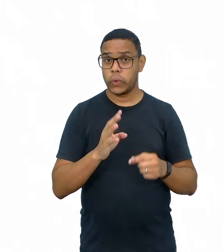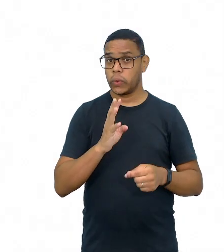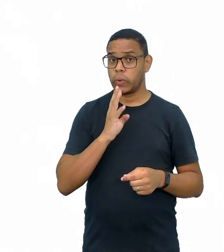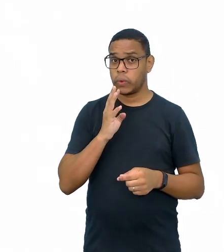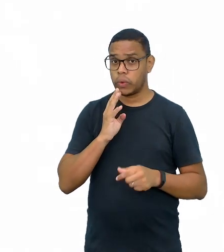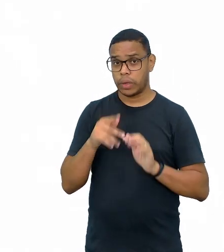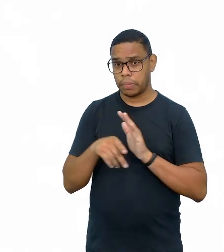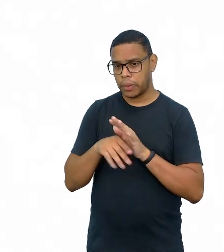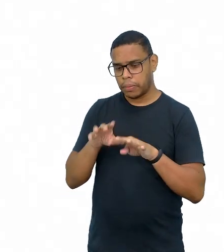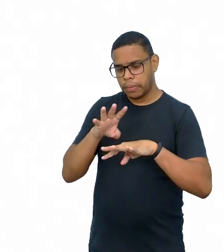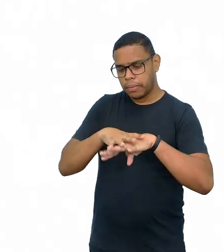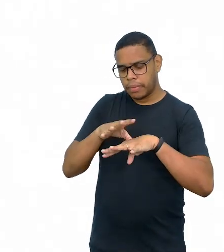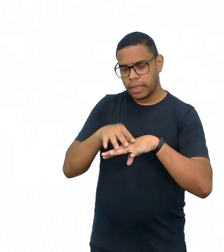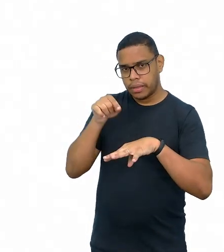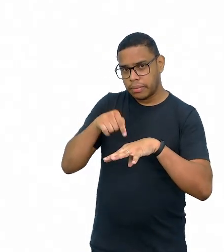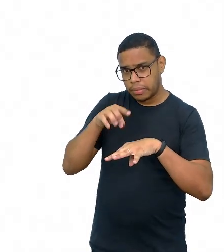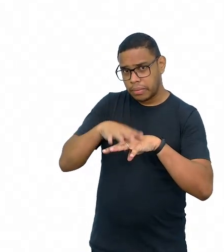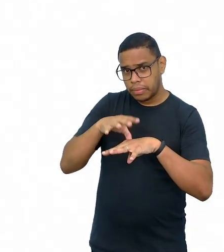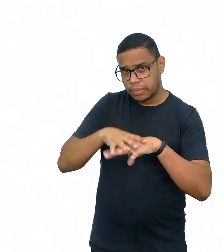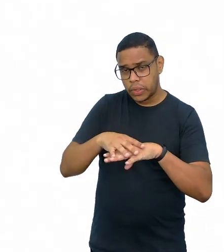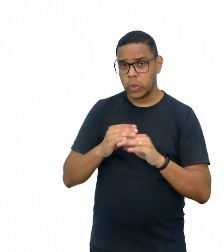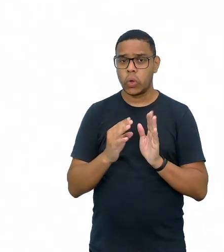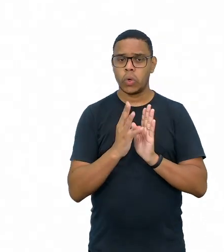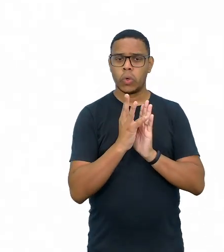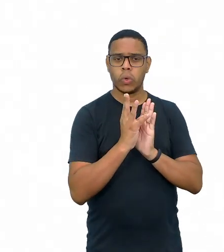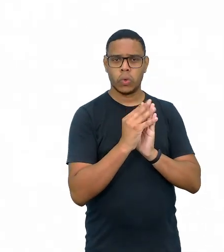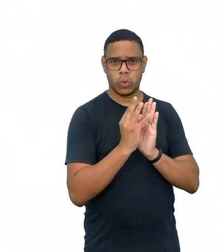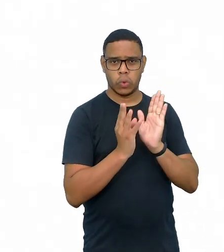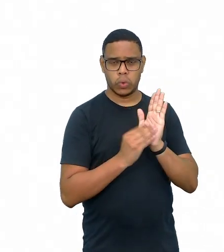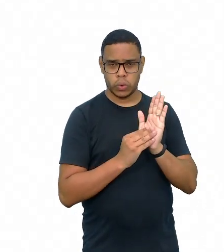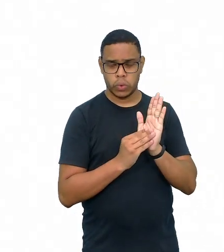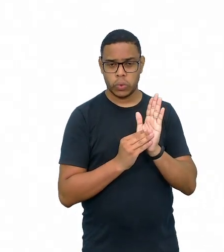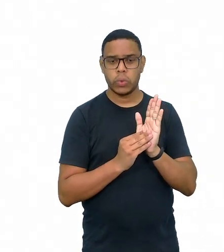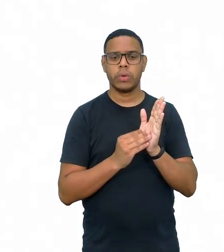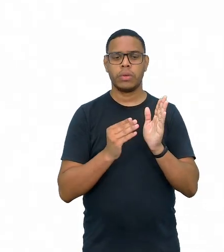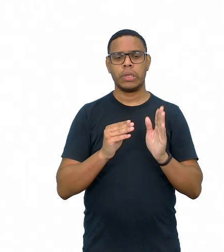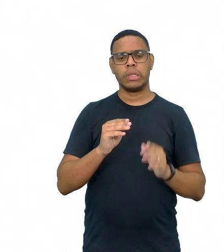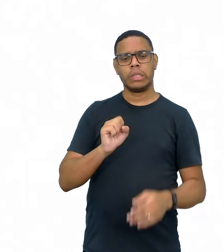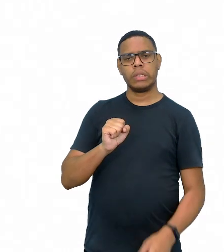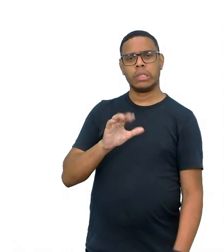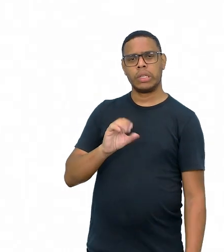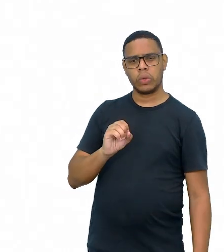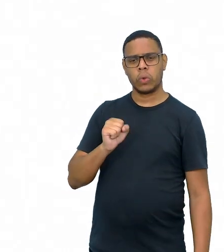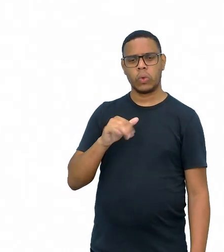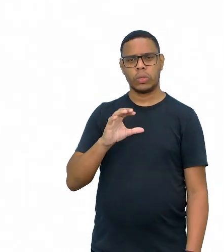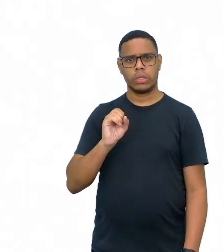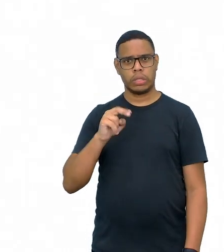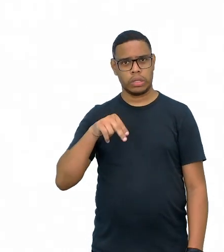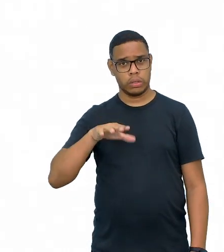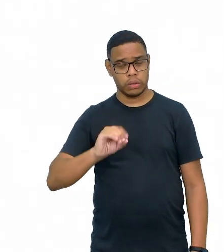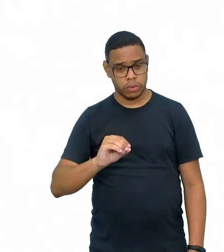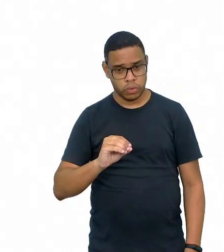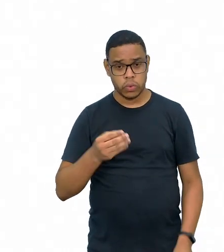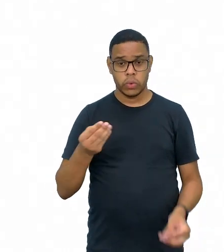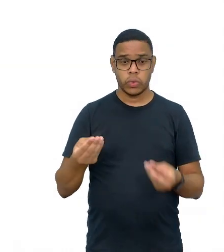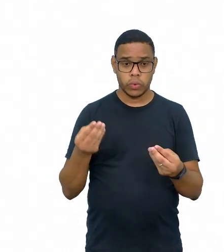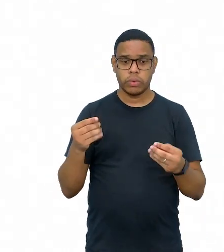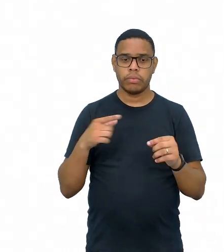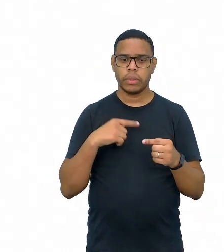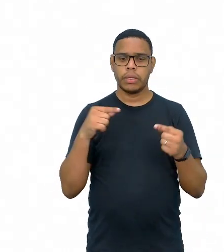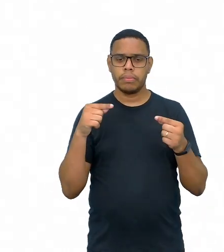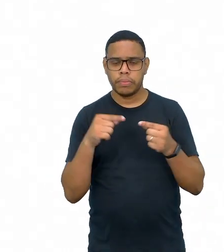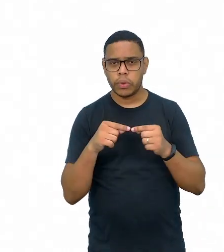conhecimento matemático, o conteúdo, né, que é a lei do seno e lei do cosseno, com congruência